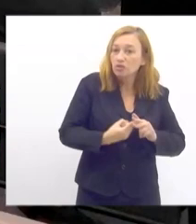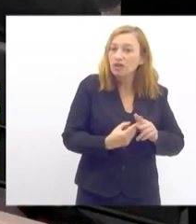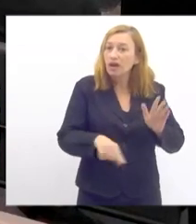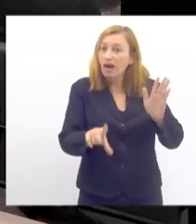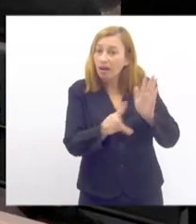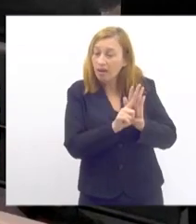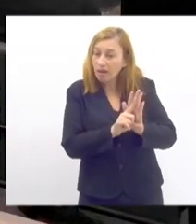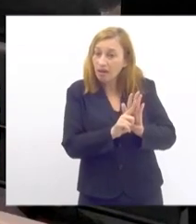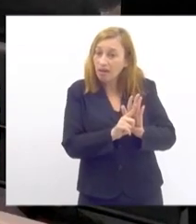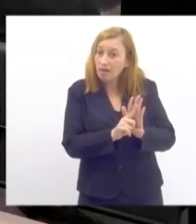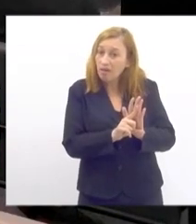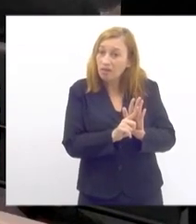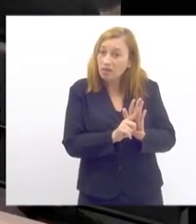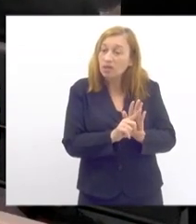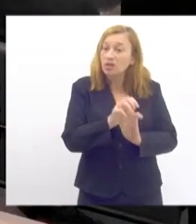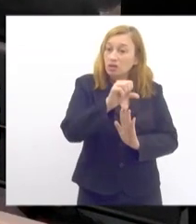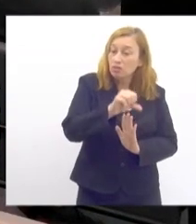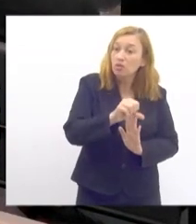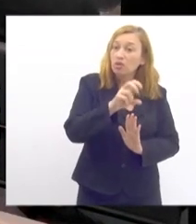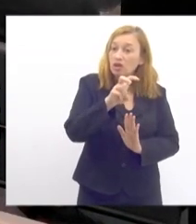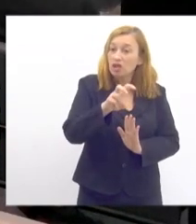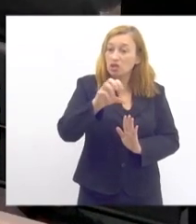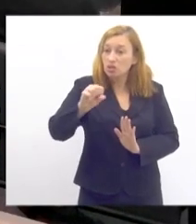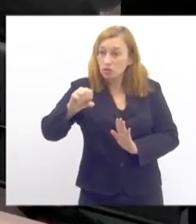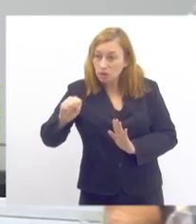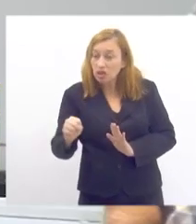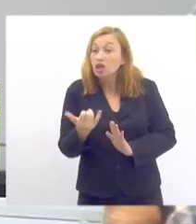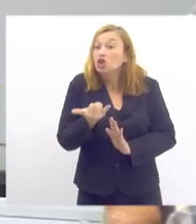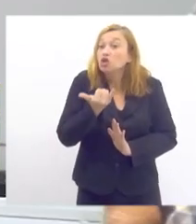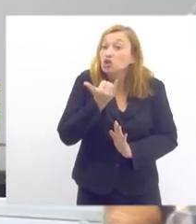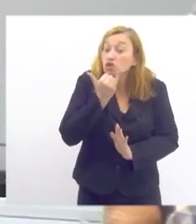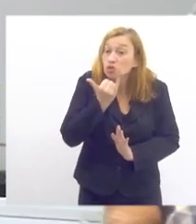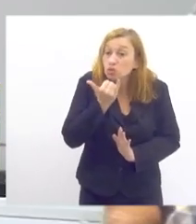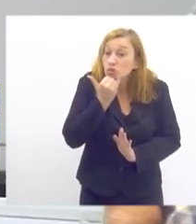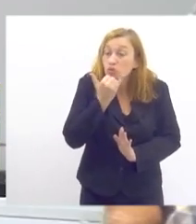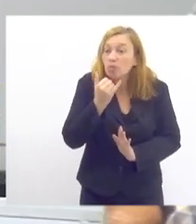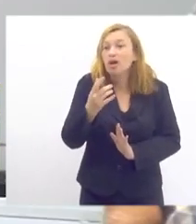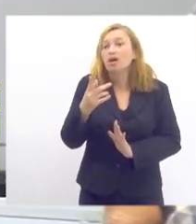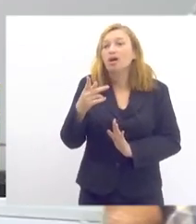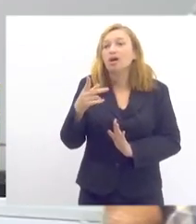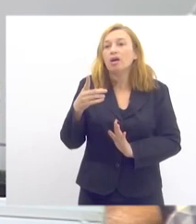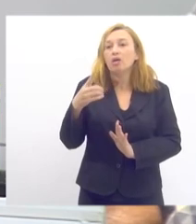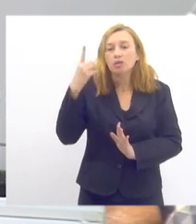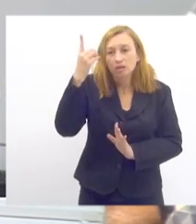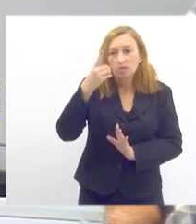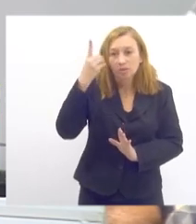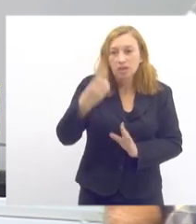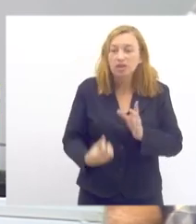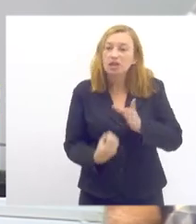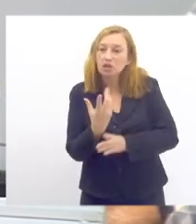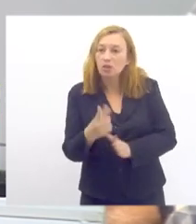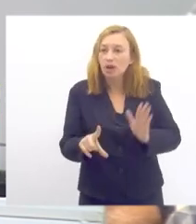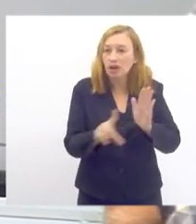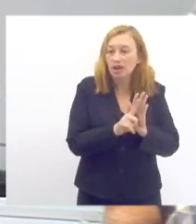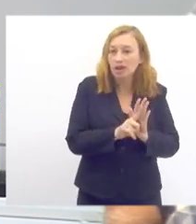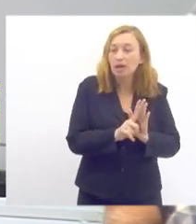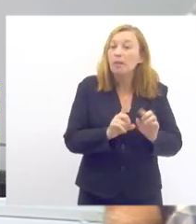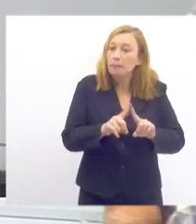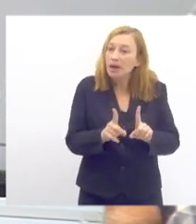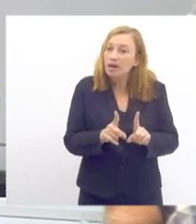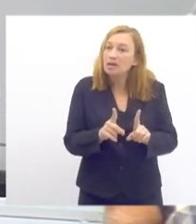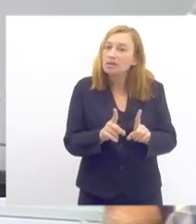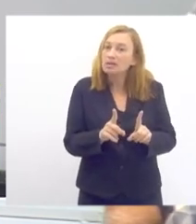legislação 9.580, com todo o respeito ao parlamentar que é o autor do projeto de lei, mas se a